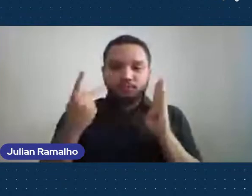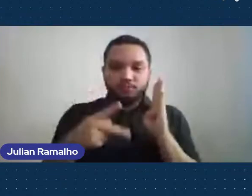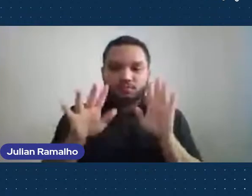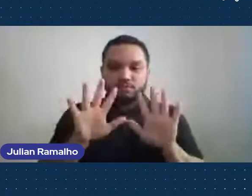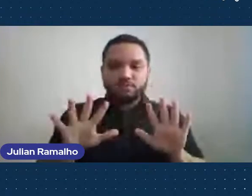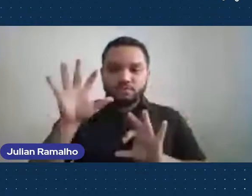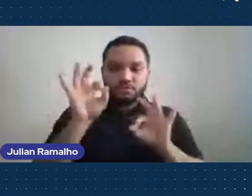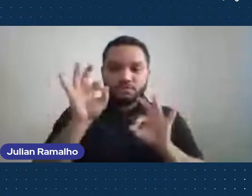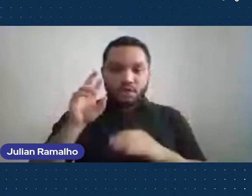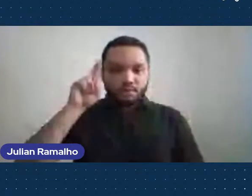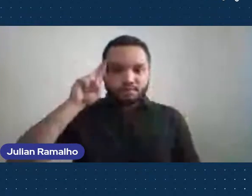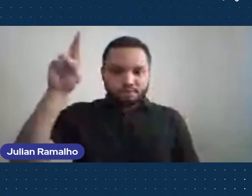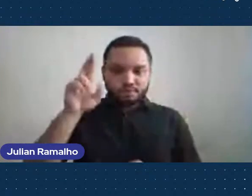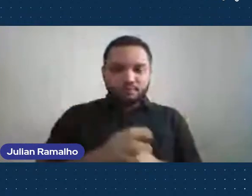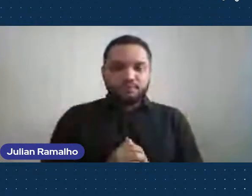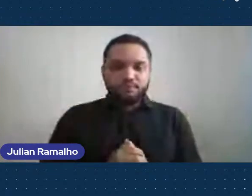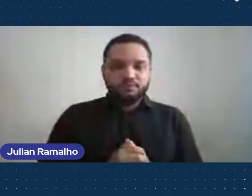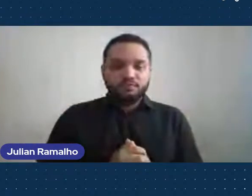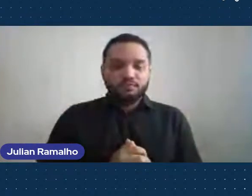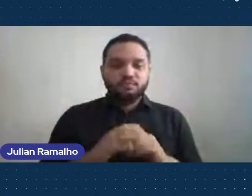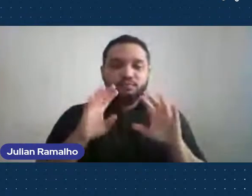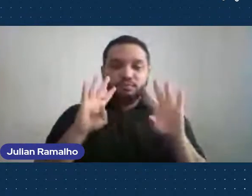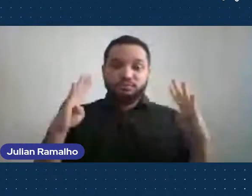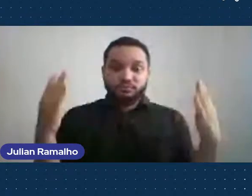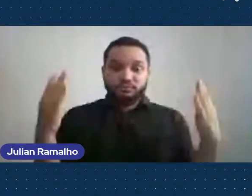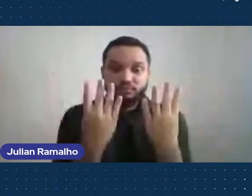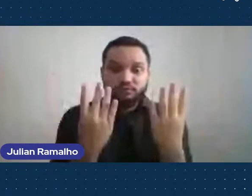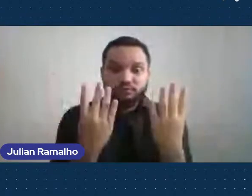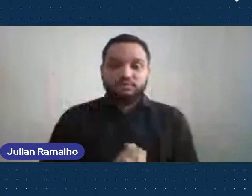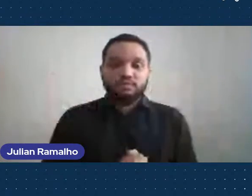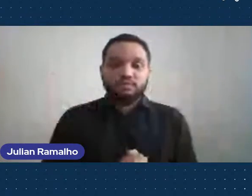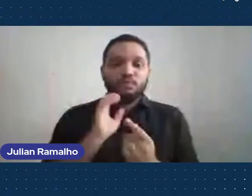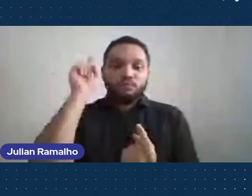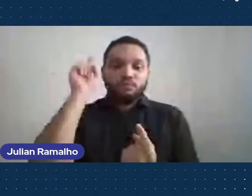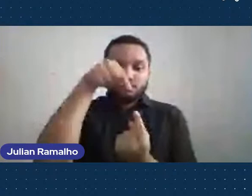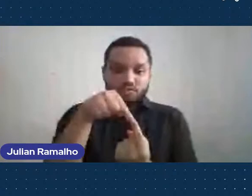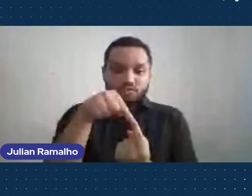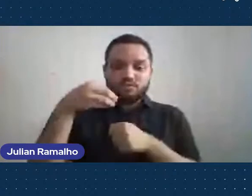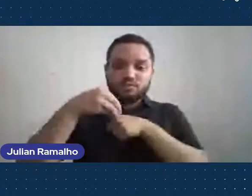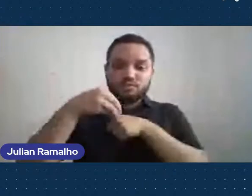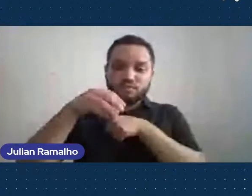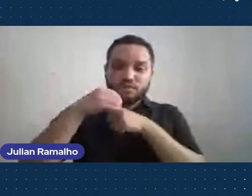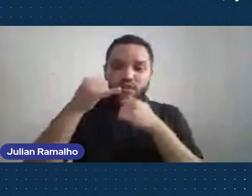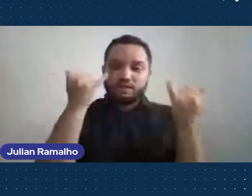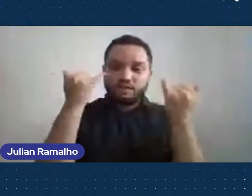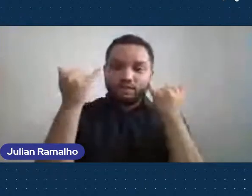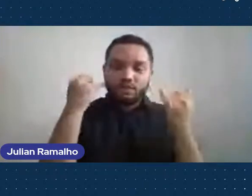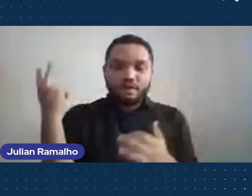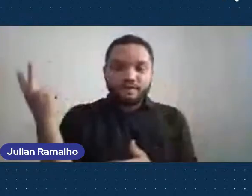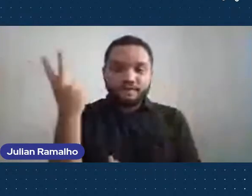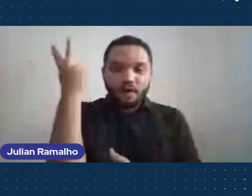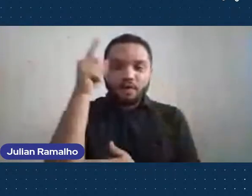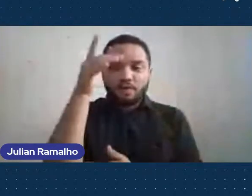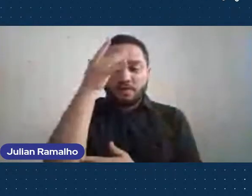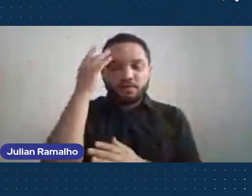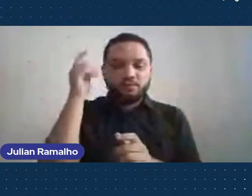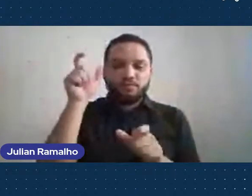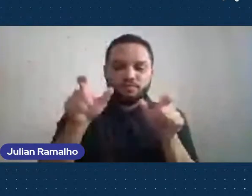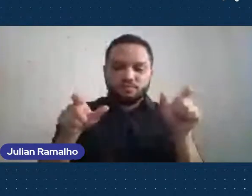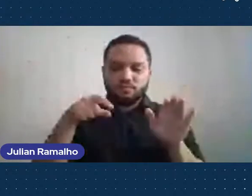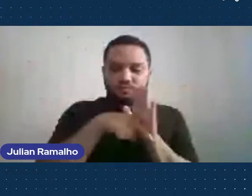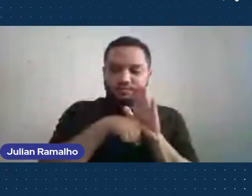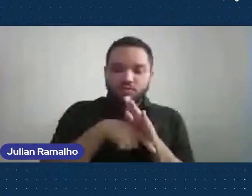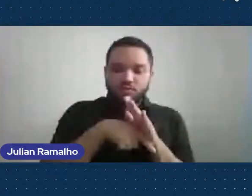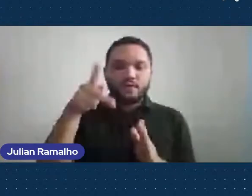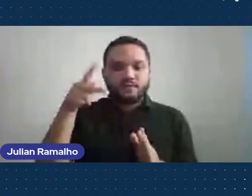Federal do Ceará, do campus do Benfica, que tem como objetivo trazer informações de valor para os pesquisadores, discentes e